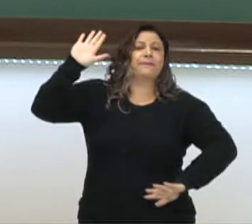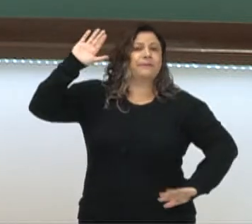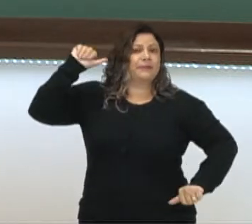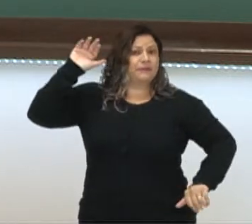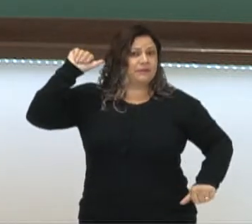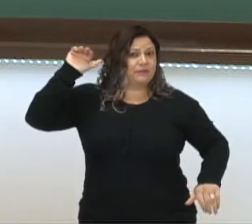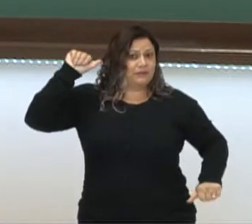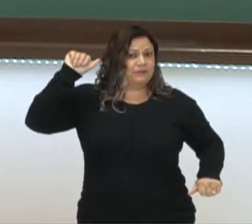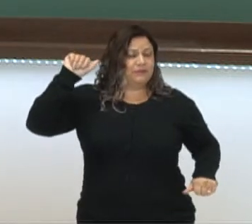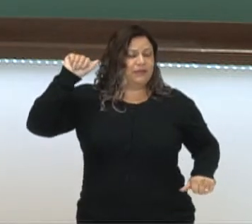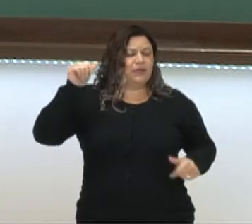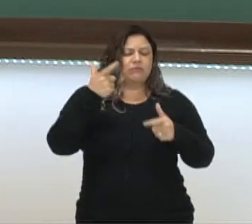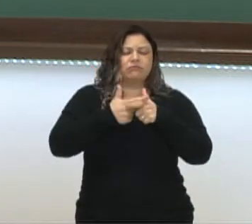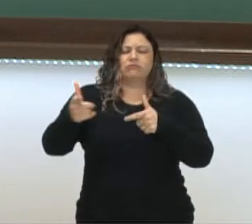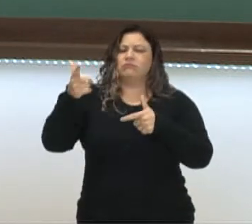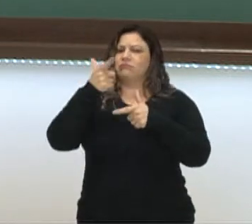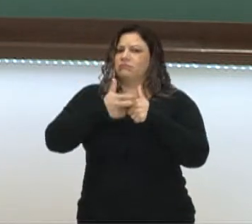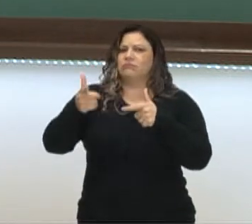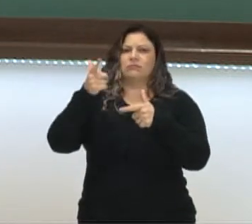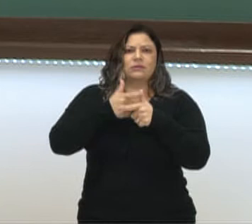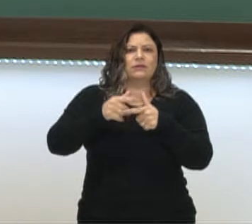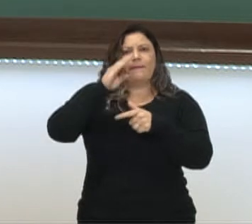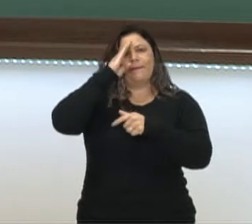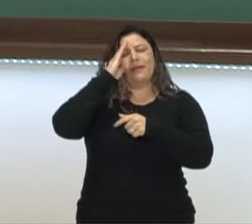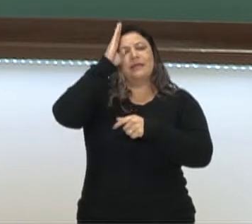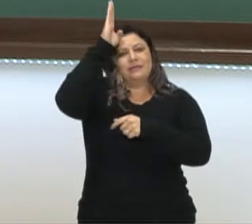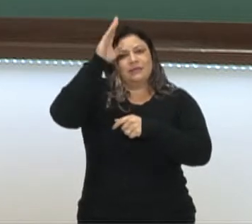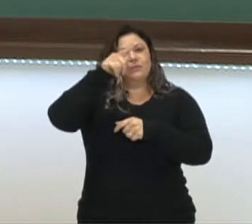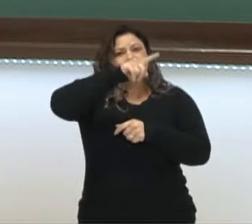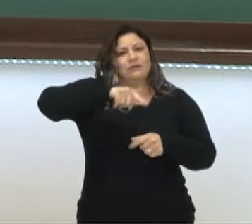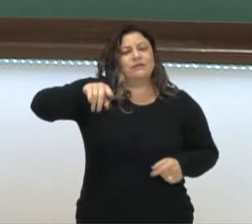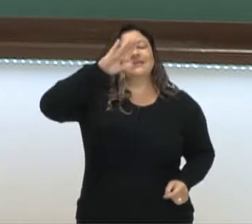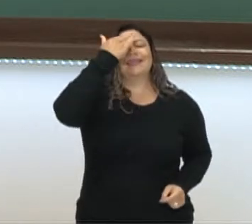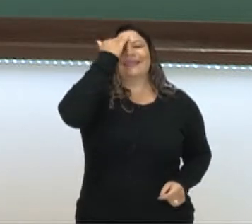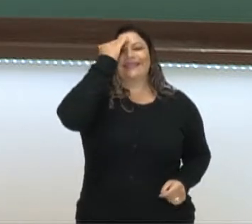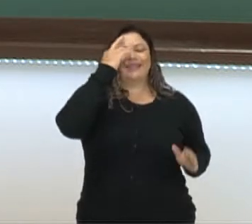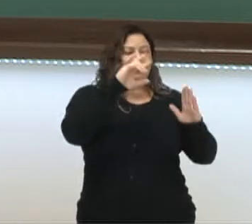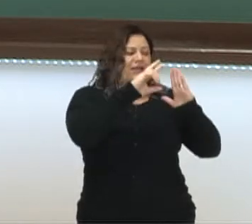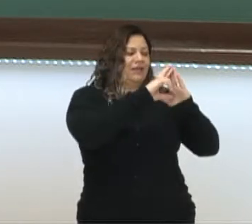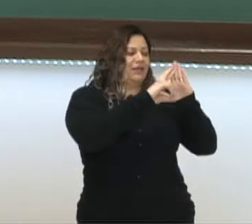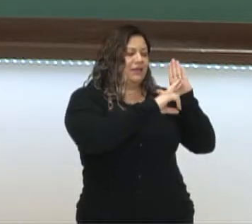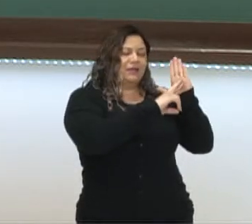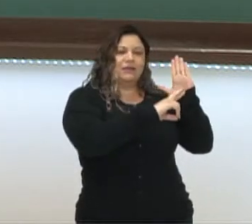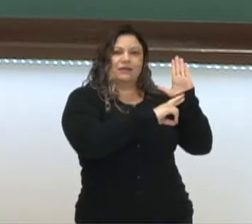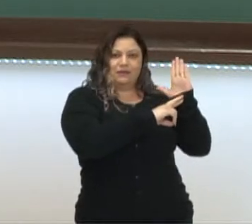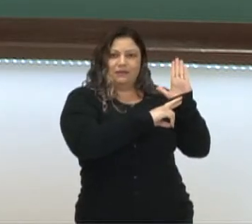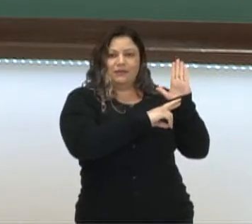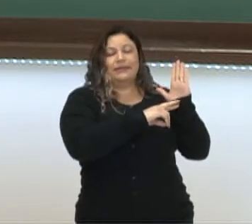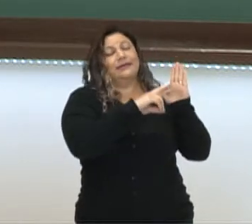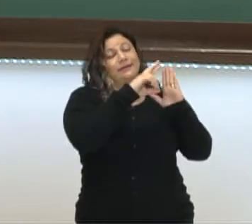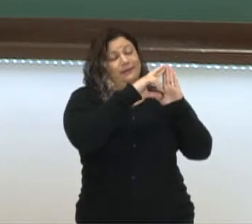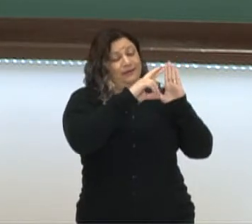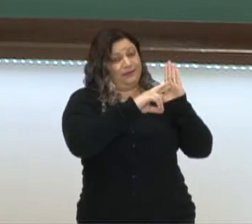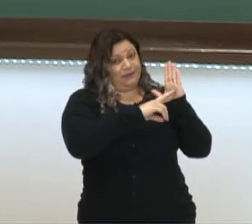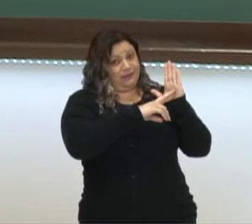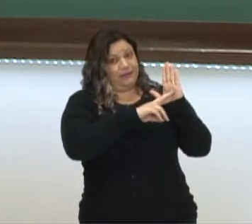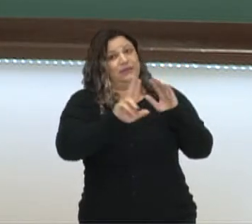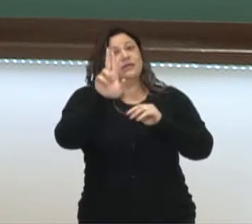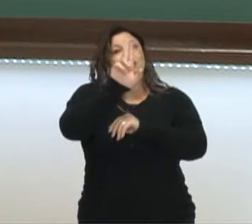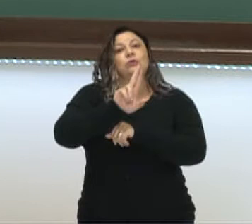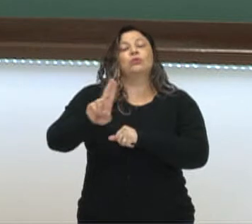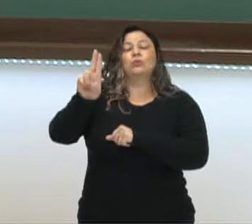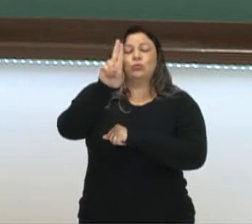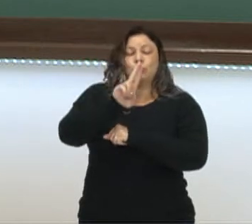espanhola, não tem problema. O mais importante aqui é entender a regra, né, entender sobre o